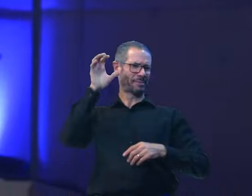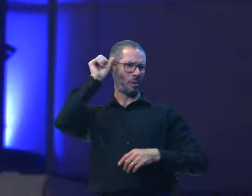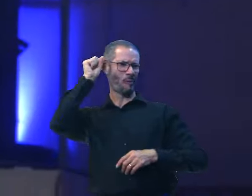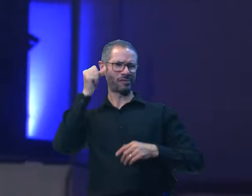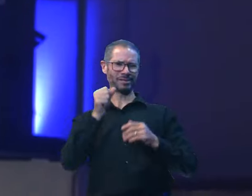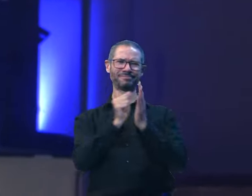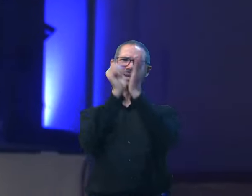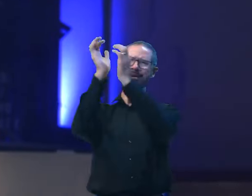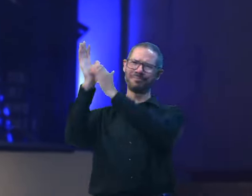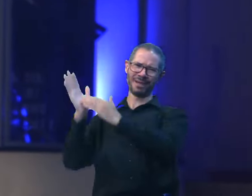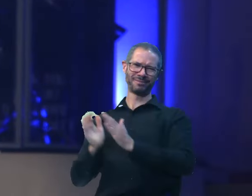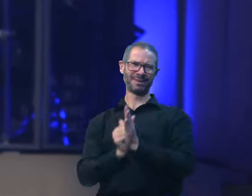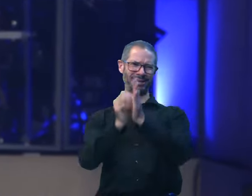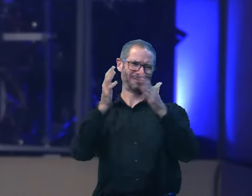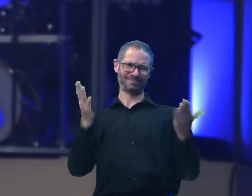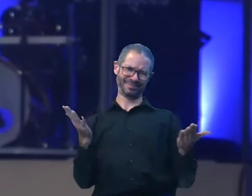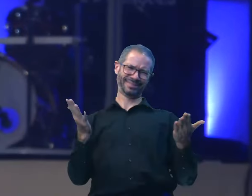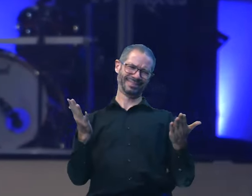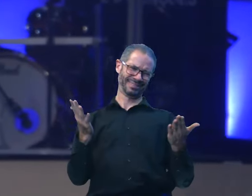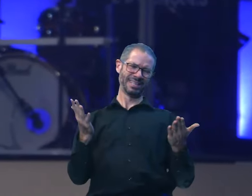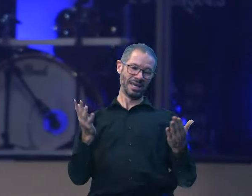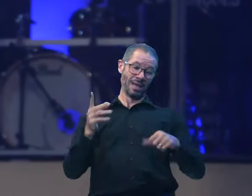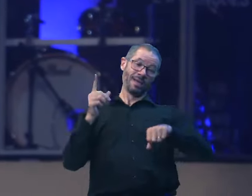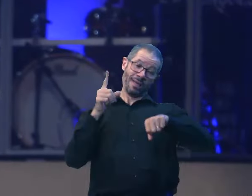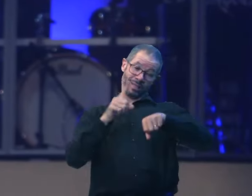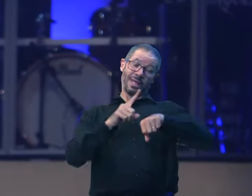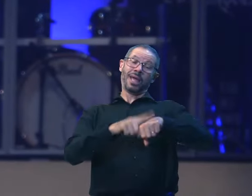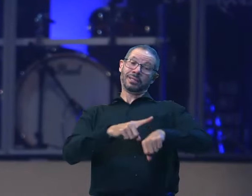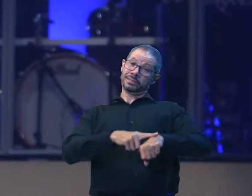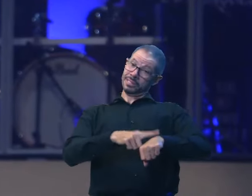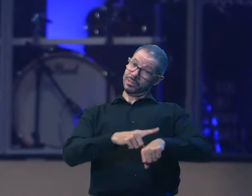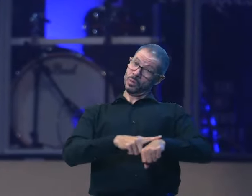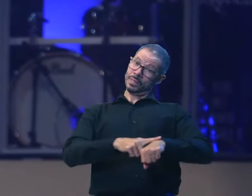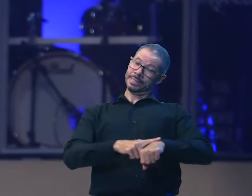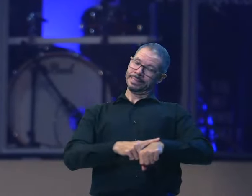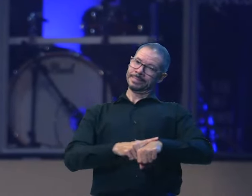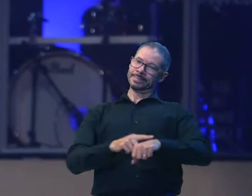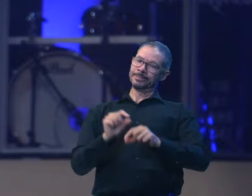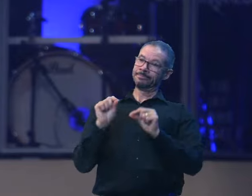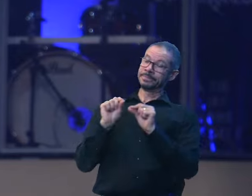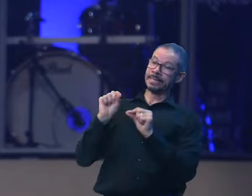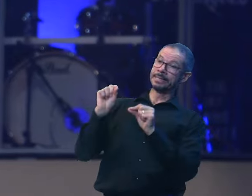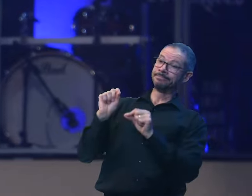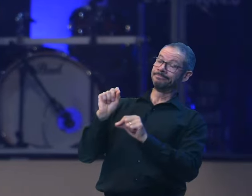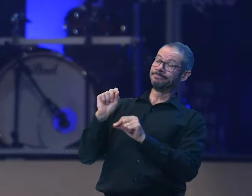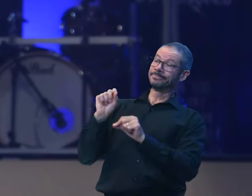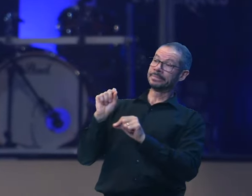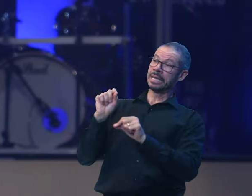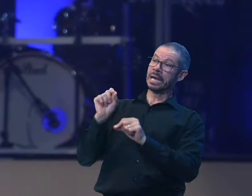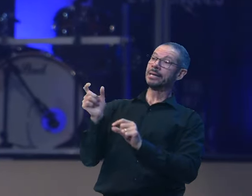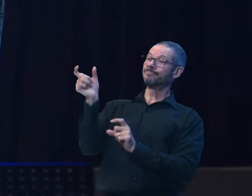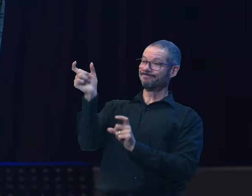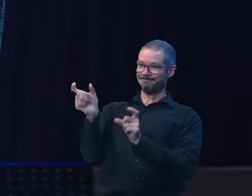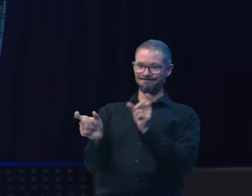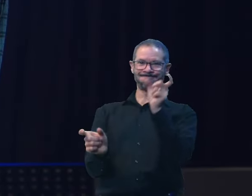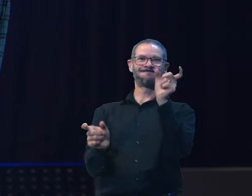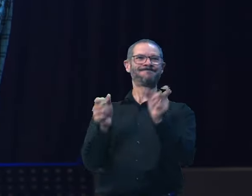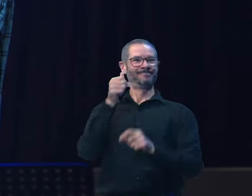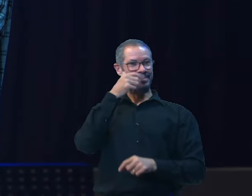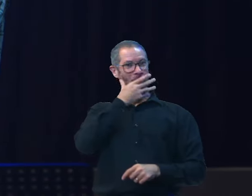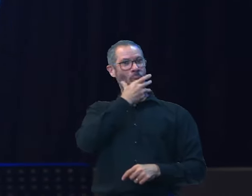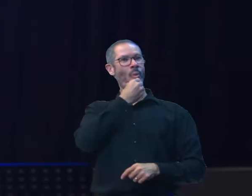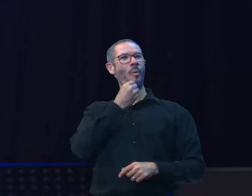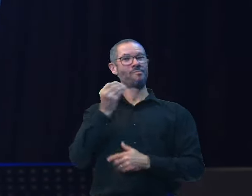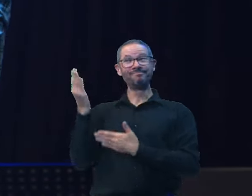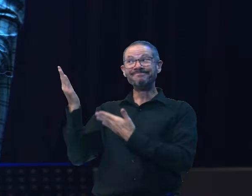É. E aí é nessa hora e que se espera de nós sermos homens e mulheres de Deus. É